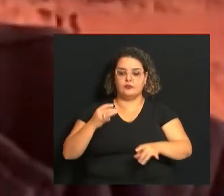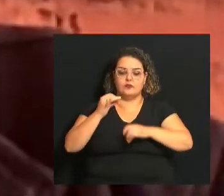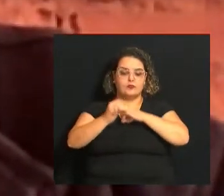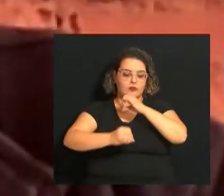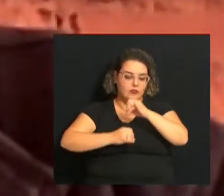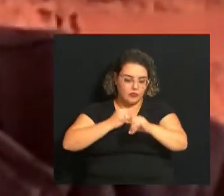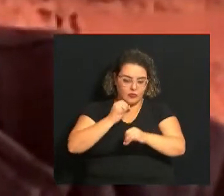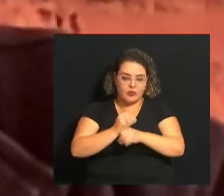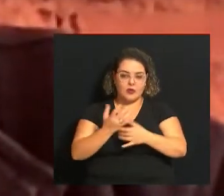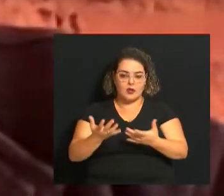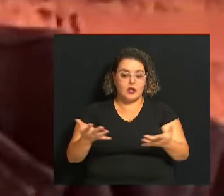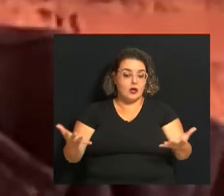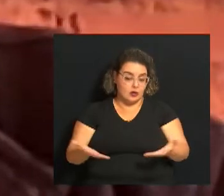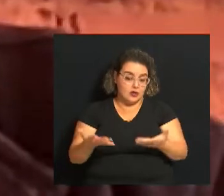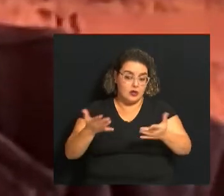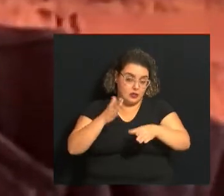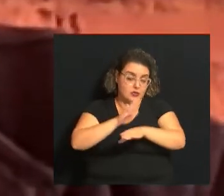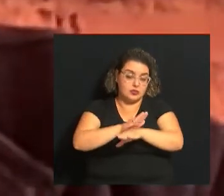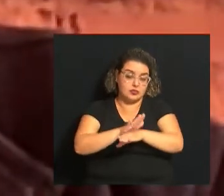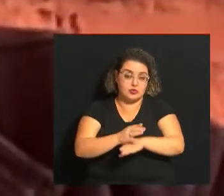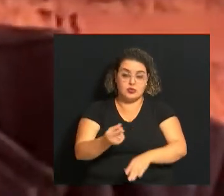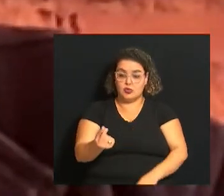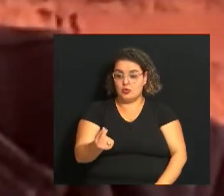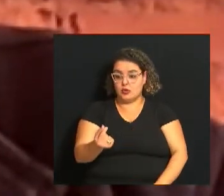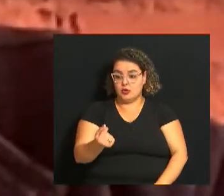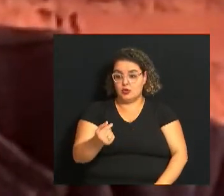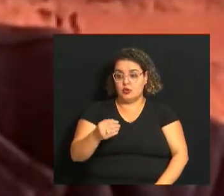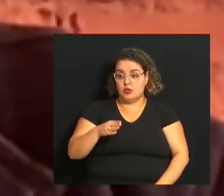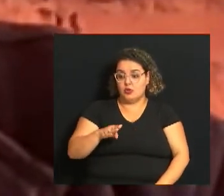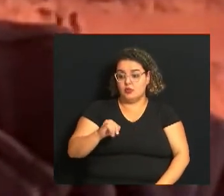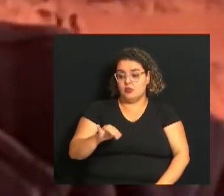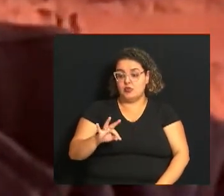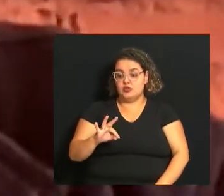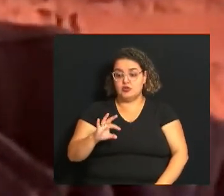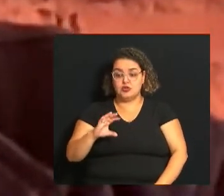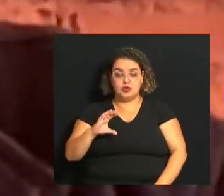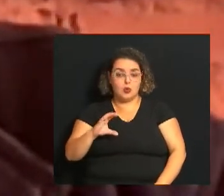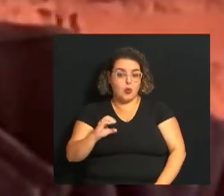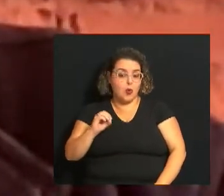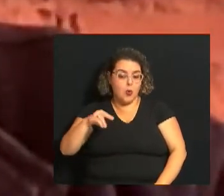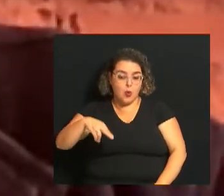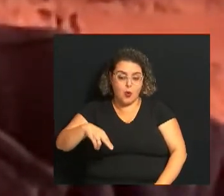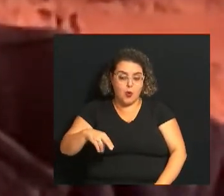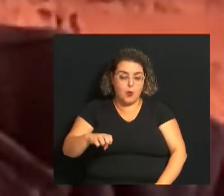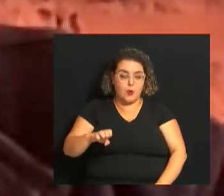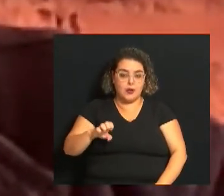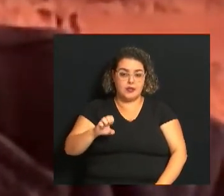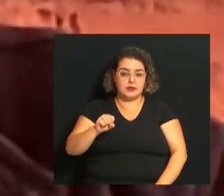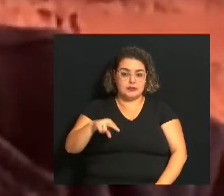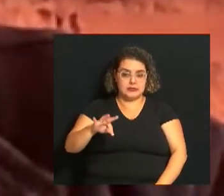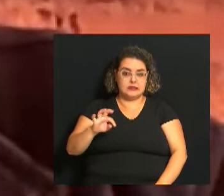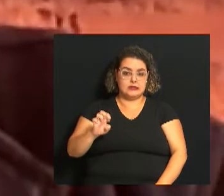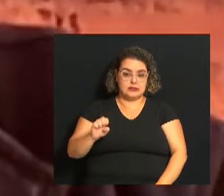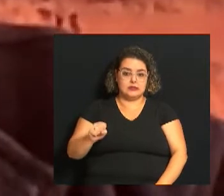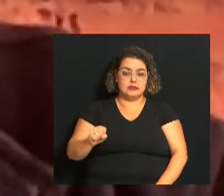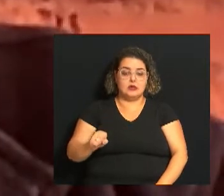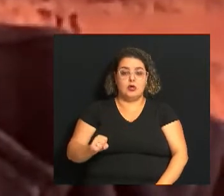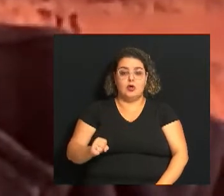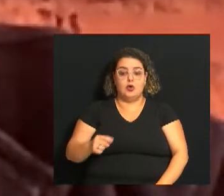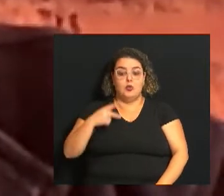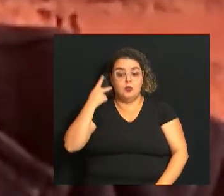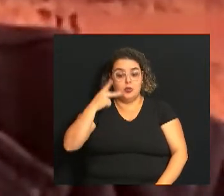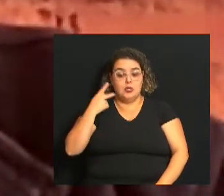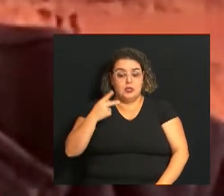né? Até o dinheiro hoje é Bitcoin virtual, o governo perdeu controles, inclusive de política monetária, o